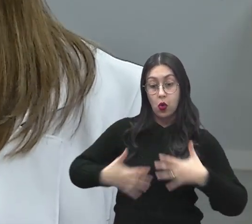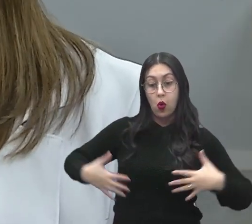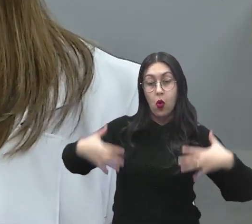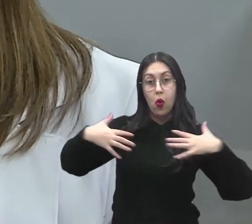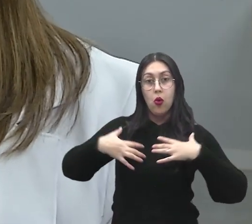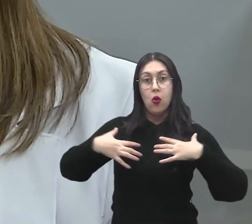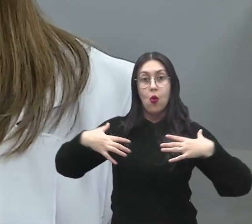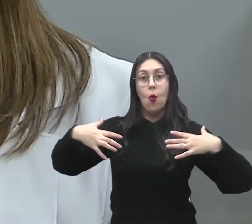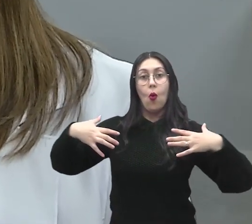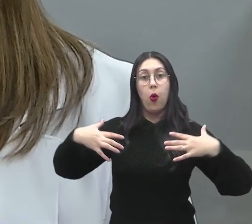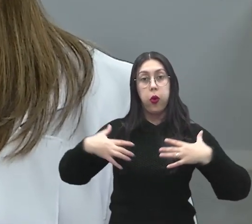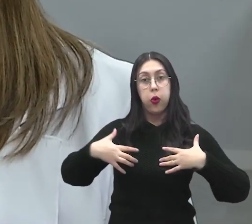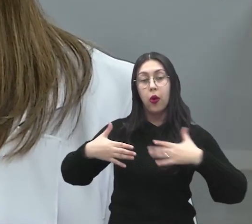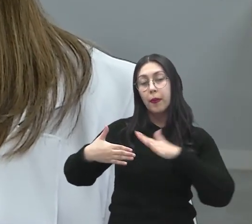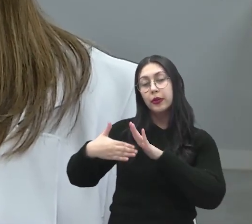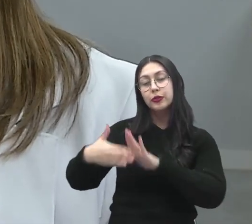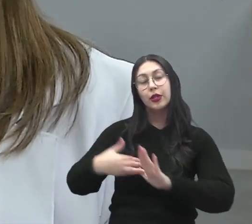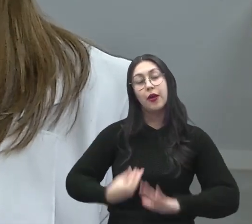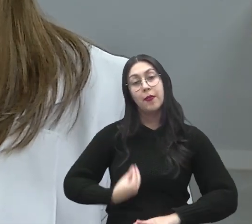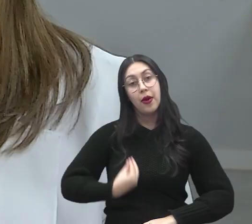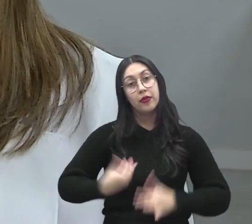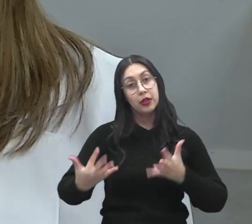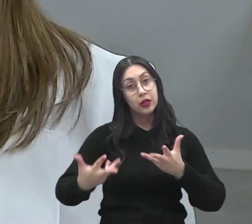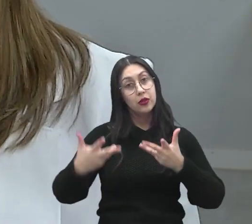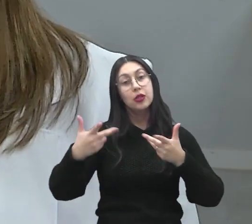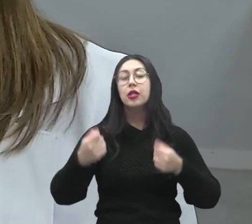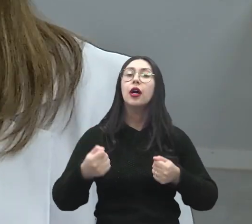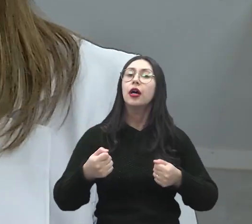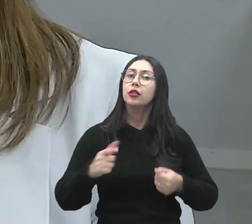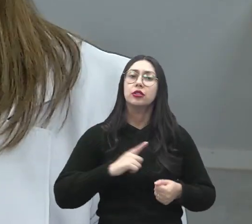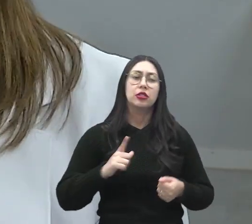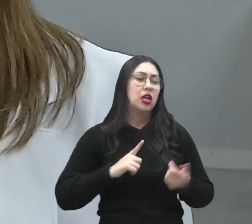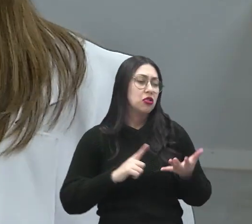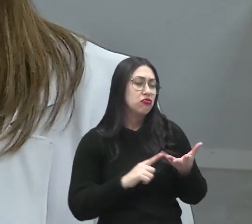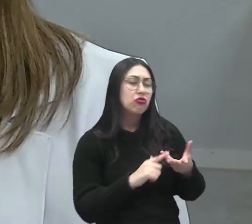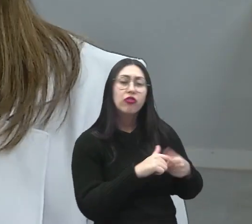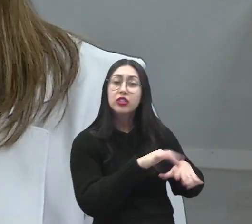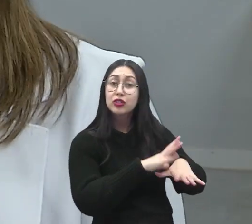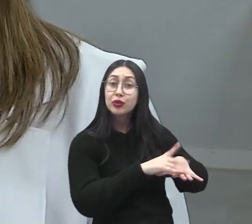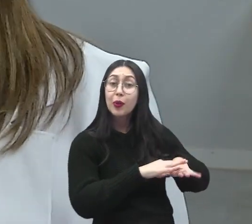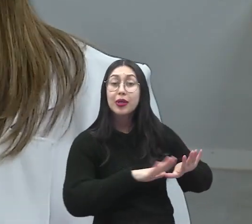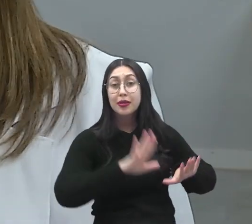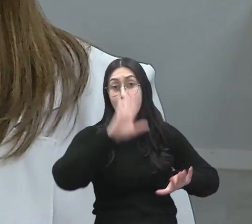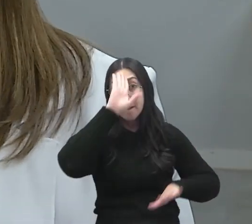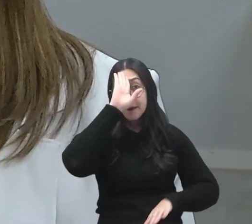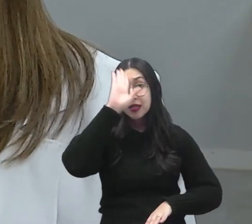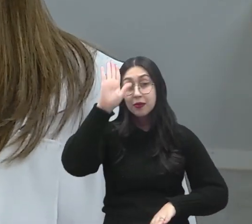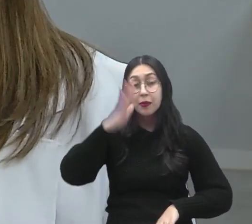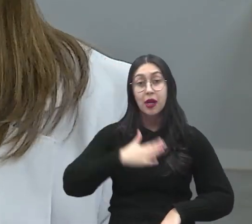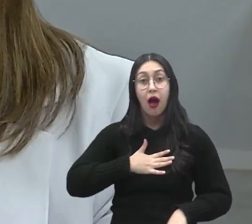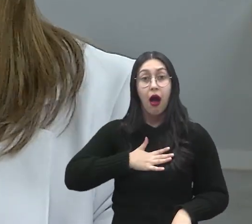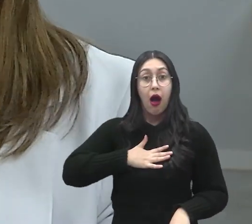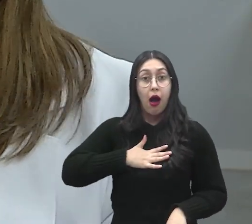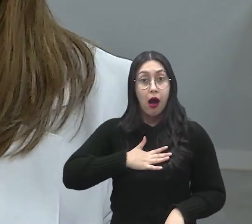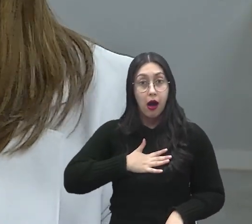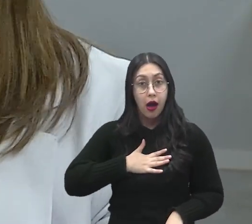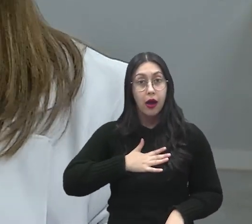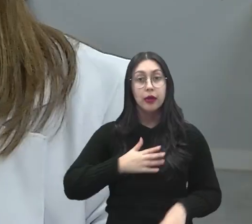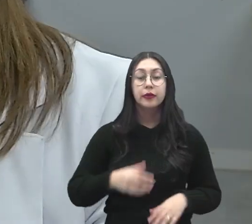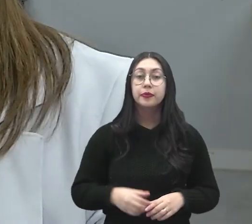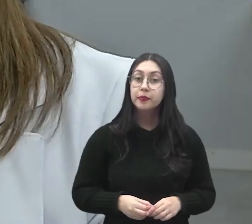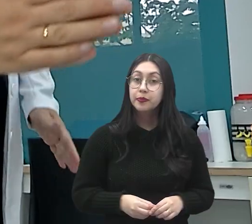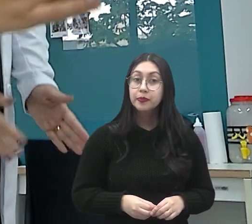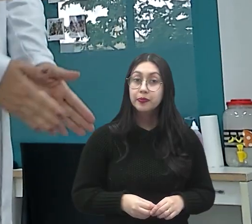para melhorar a qualidade de vida dos pacientes, tanto com asma, com DPOC, mas principalmente os pacientes com asma, tanto criança